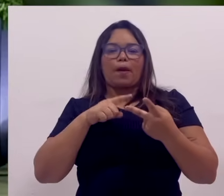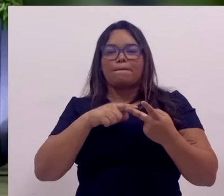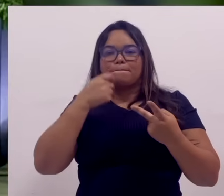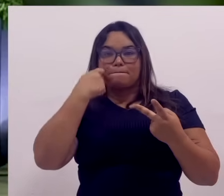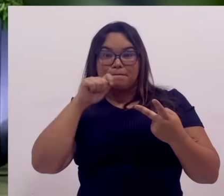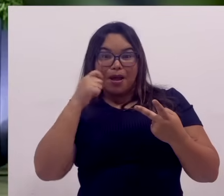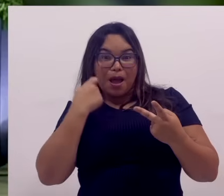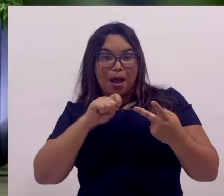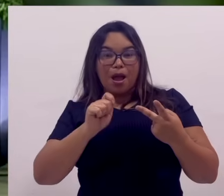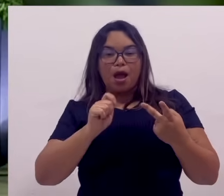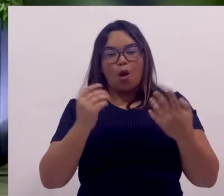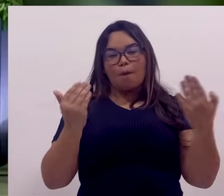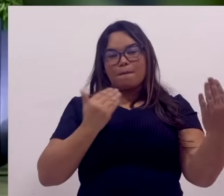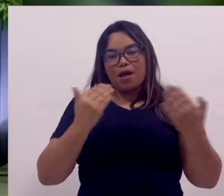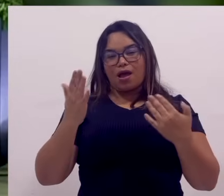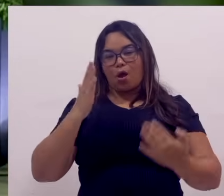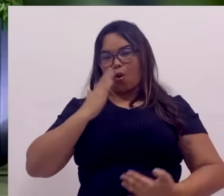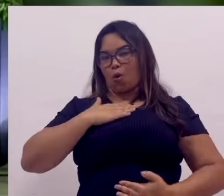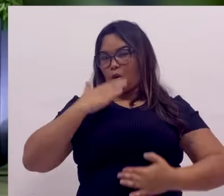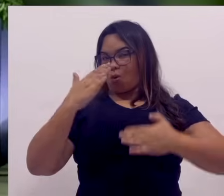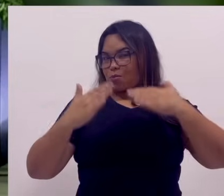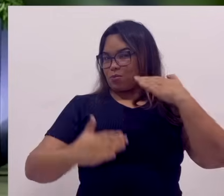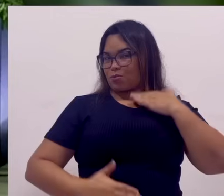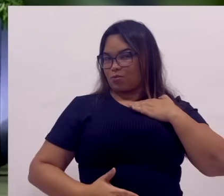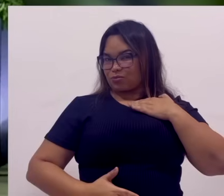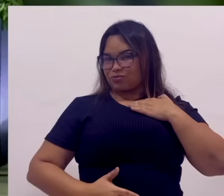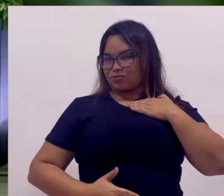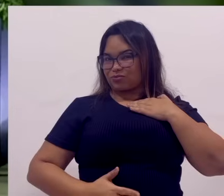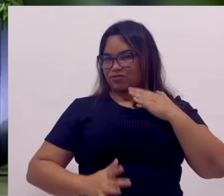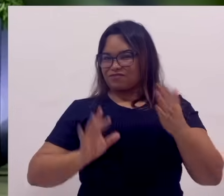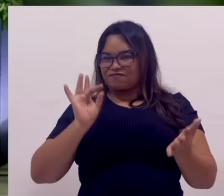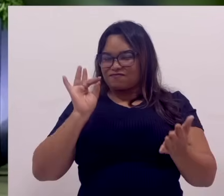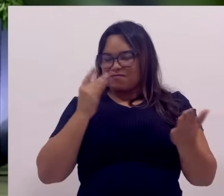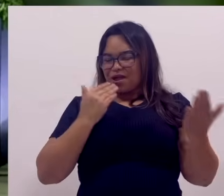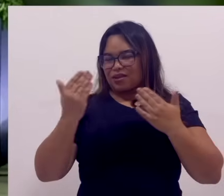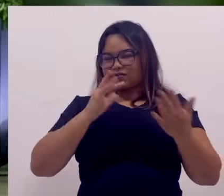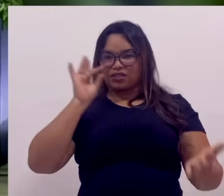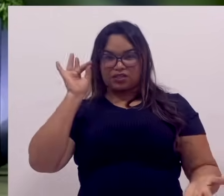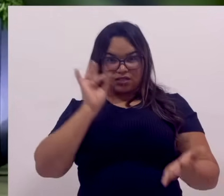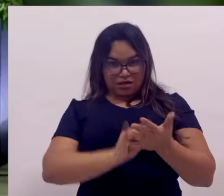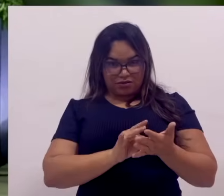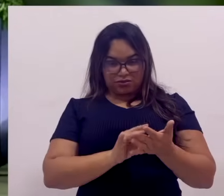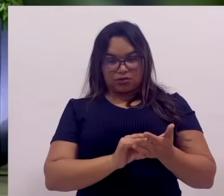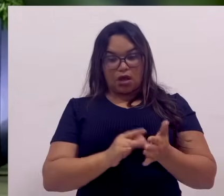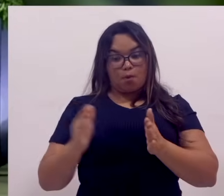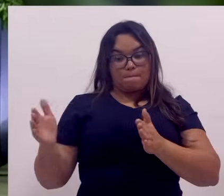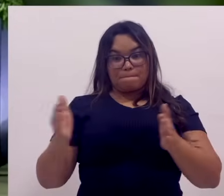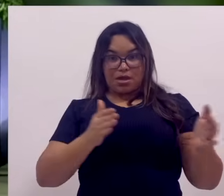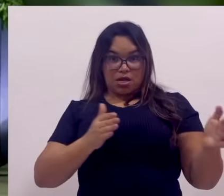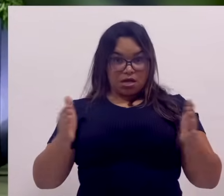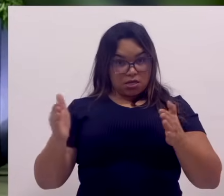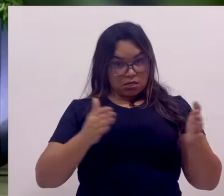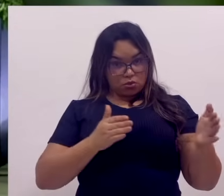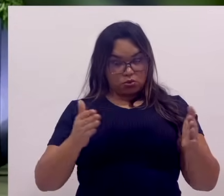pães, que simbolizavam os corpos, como se fossem corpos literais. Foi durante